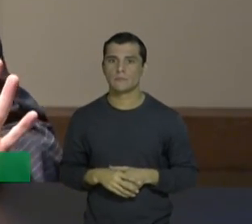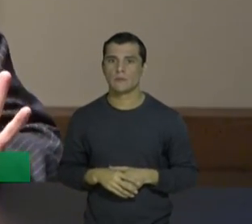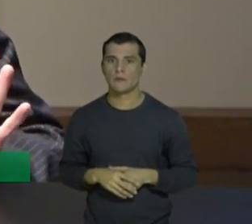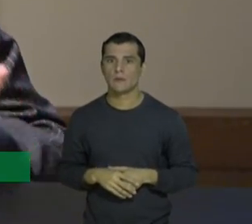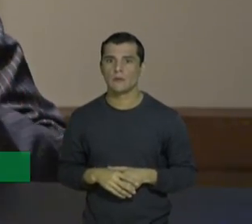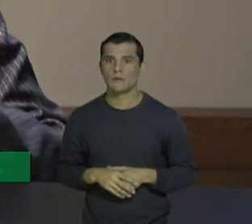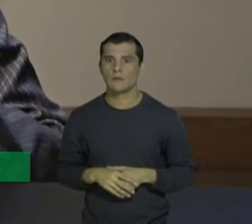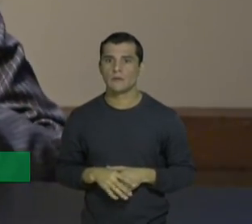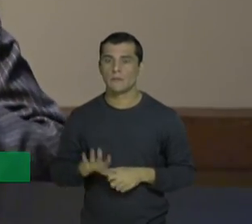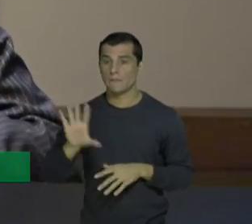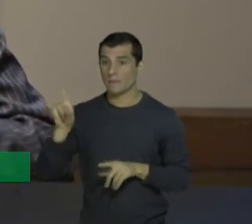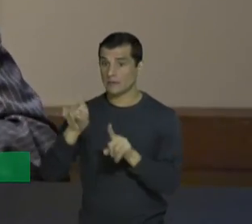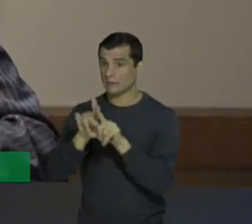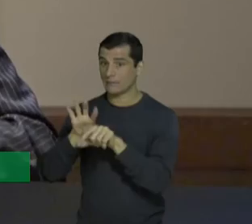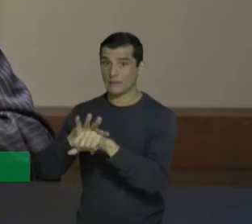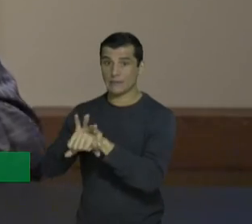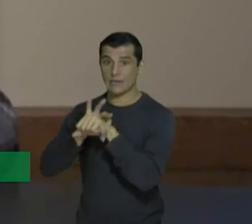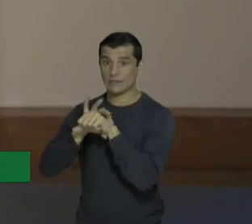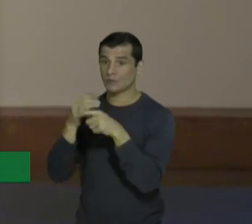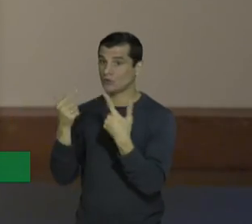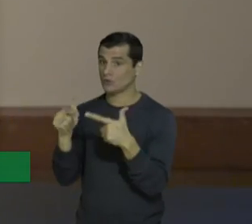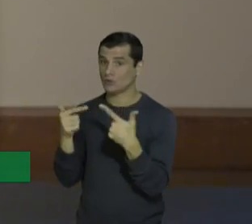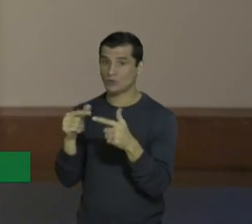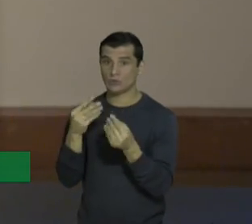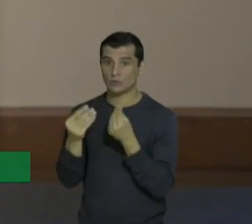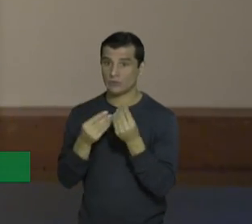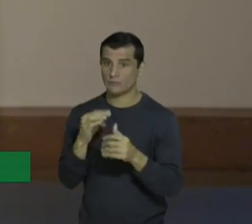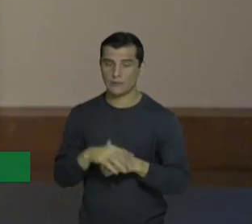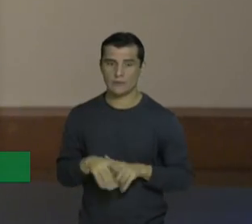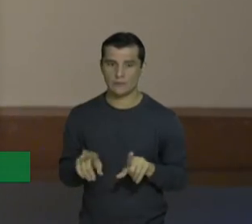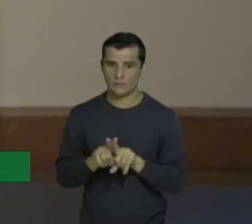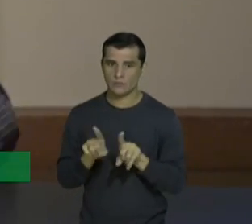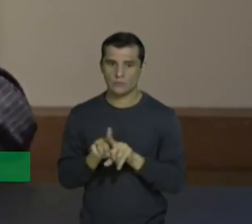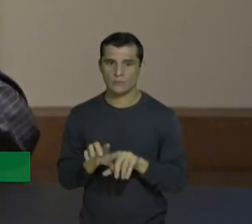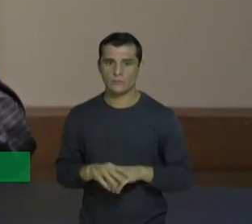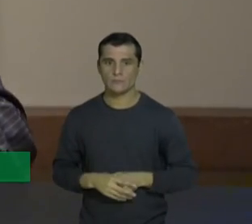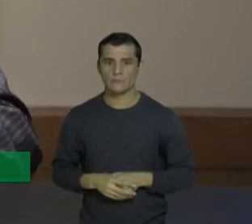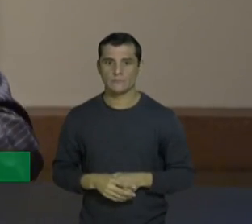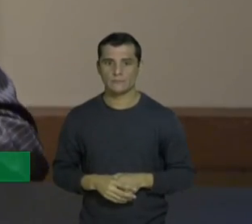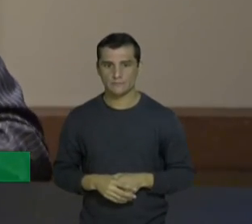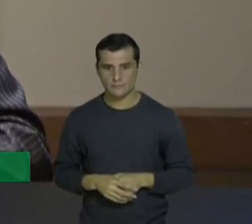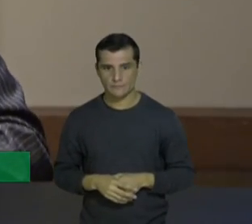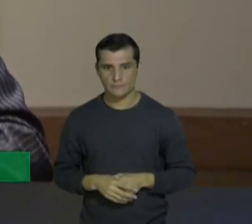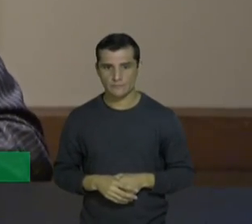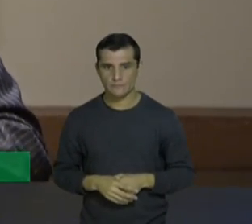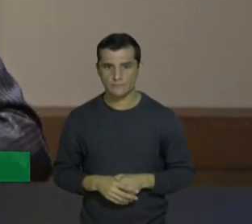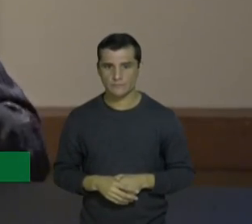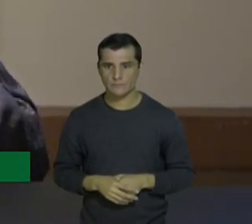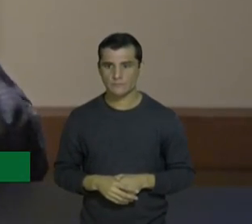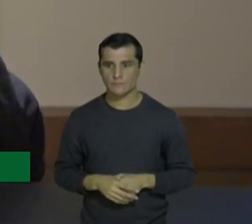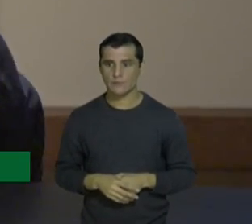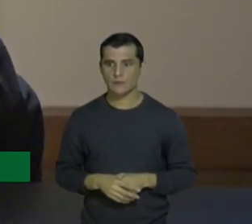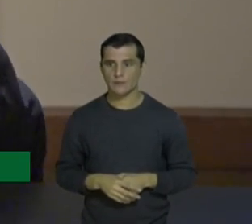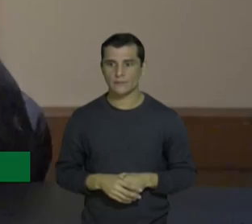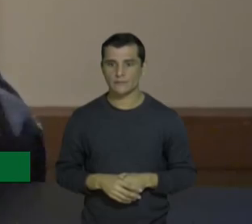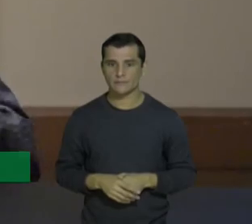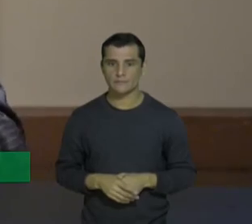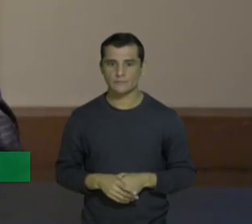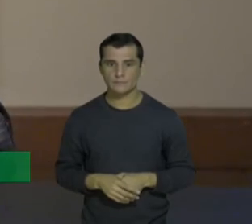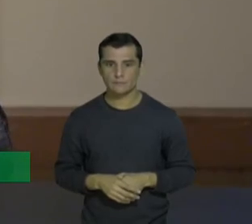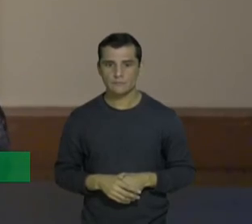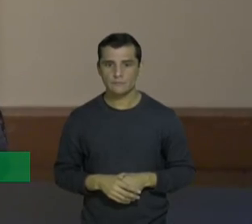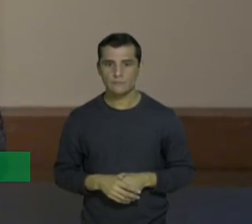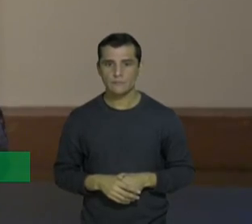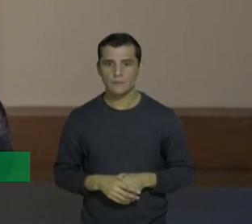ele é garantido né então já já você começa a a mencionar isso logo de cara então Passando pro meu